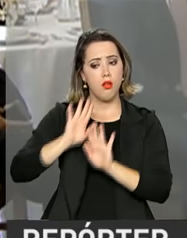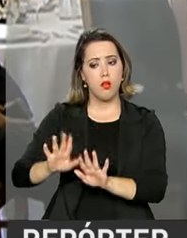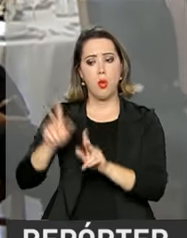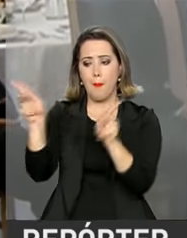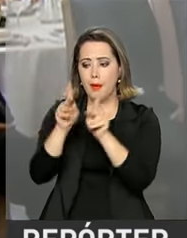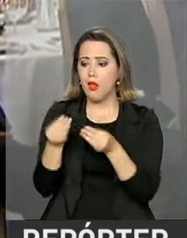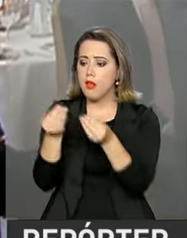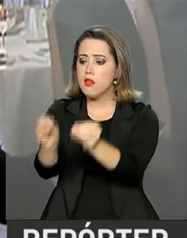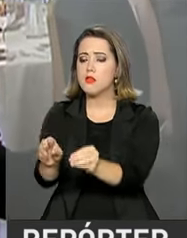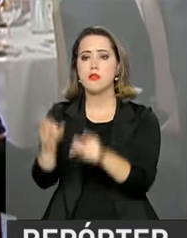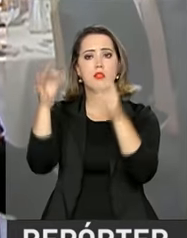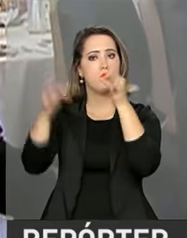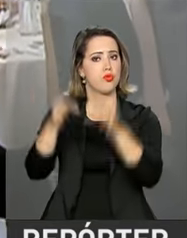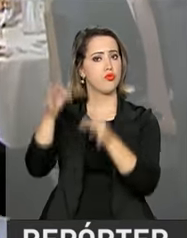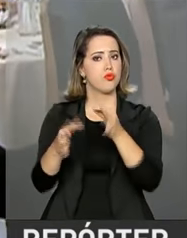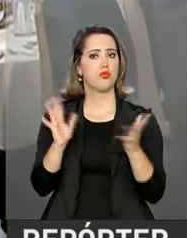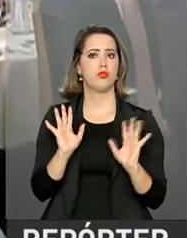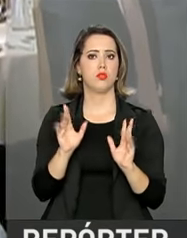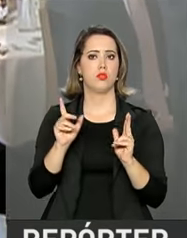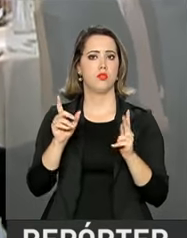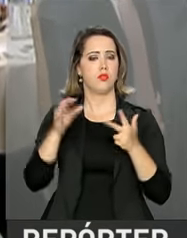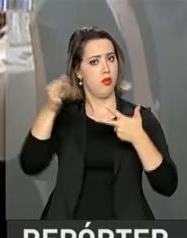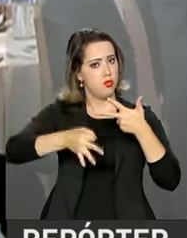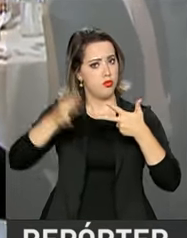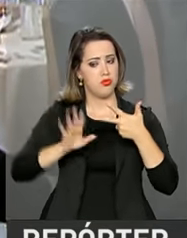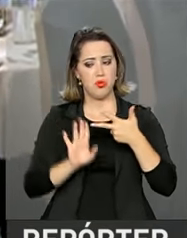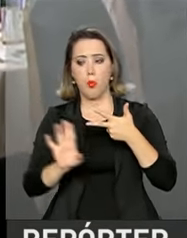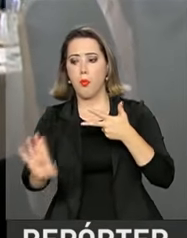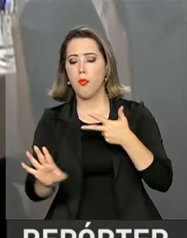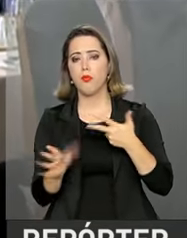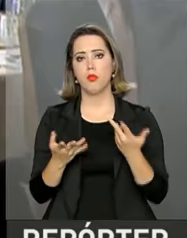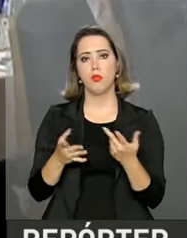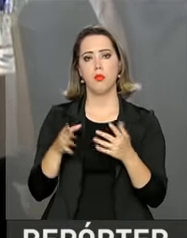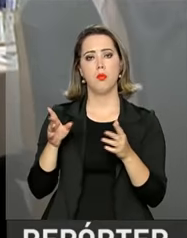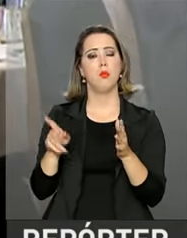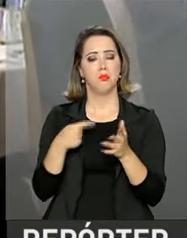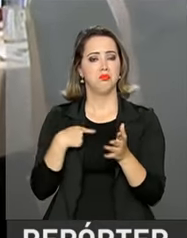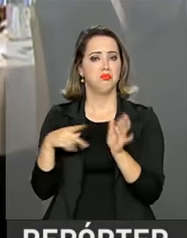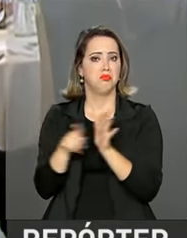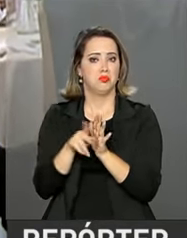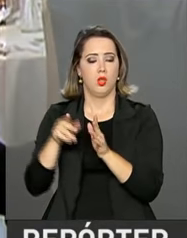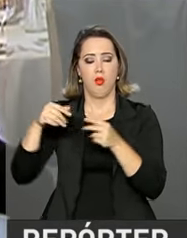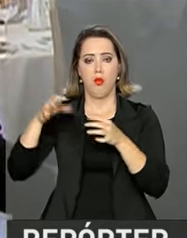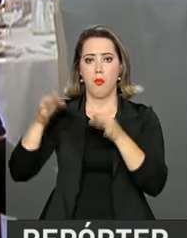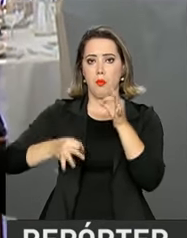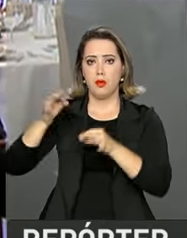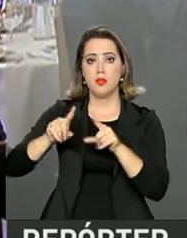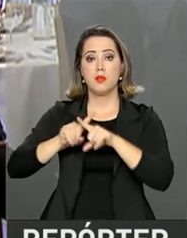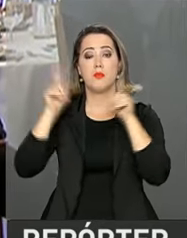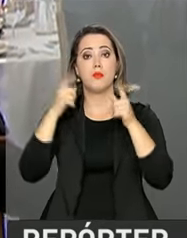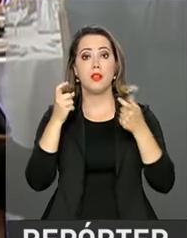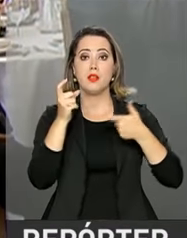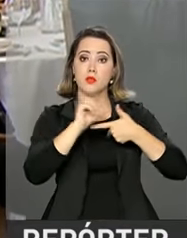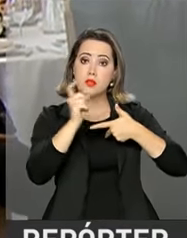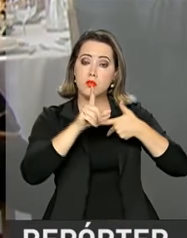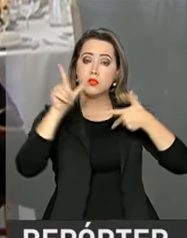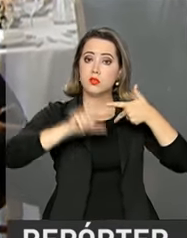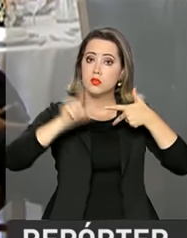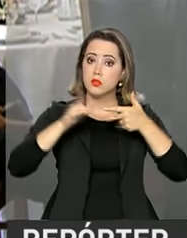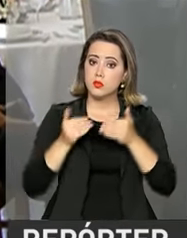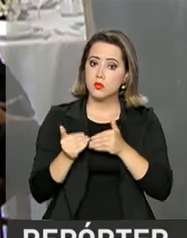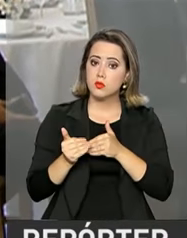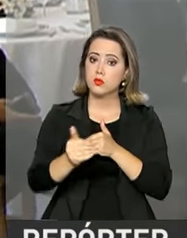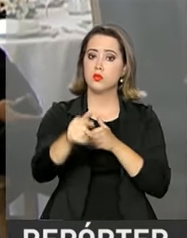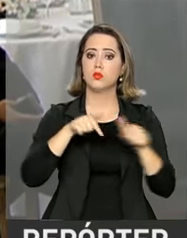jardim vai cumprir sua tarefa e vai cumprir adequadamente como sempre cumpri mas vamos deixar o legislativo o executivo continua a trabalhar